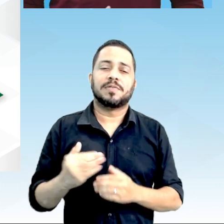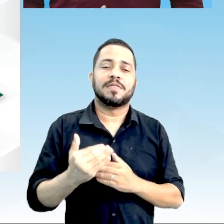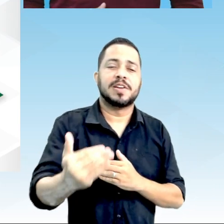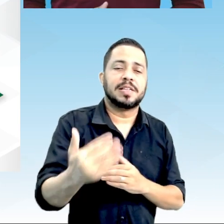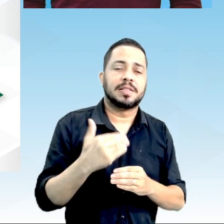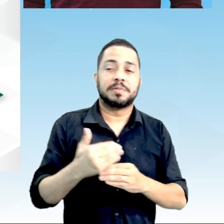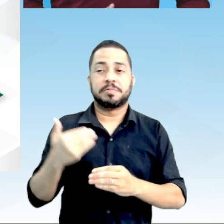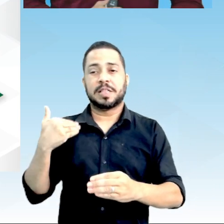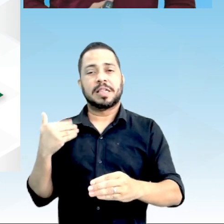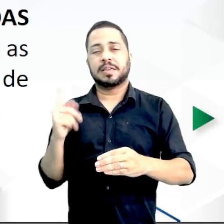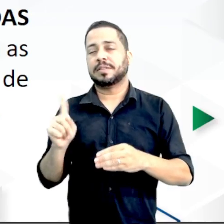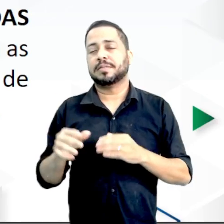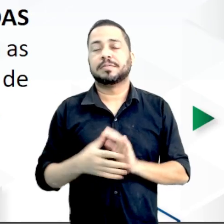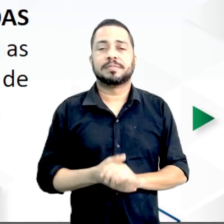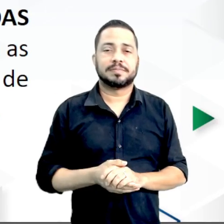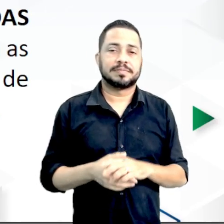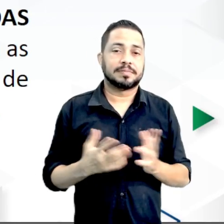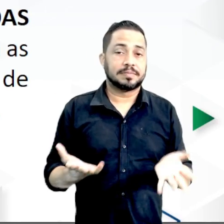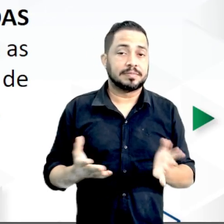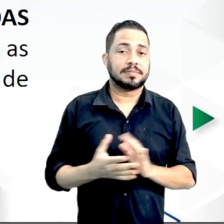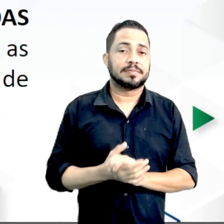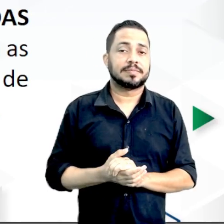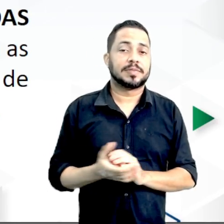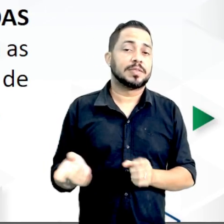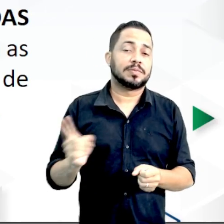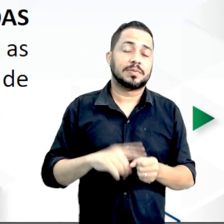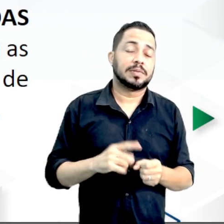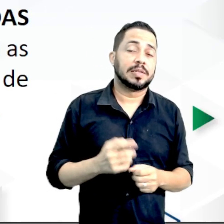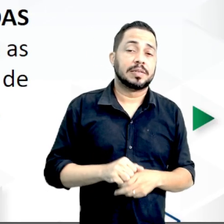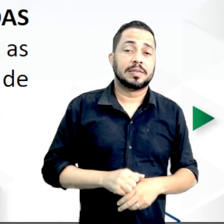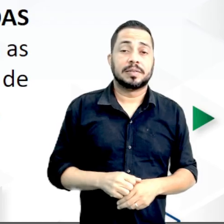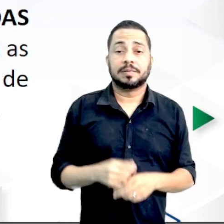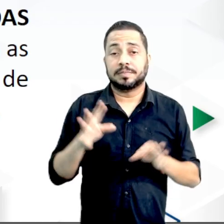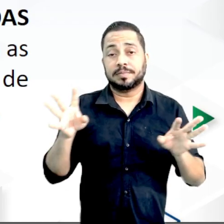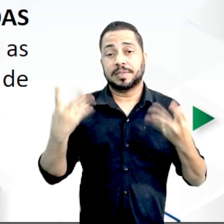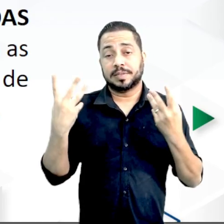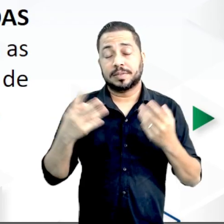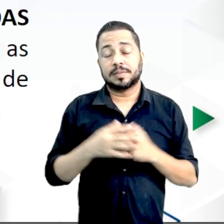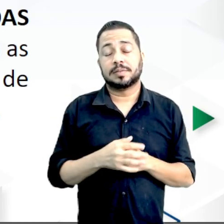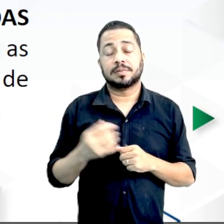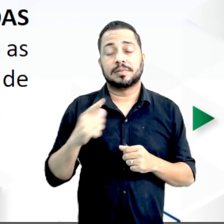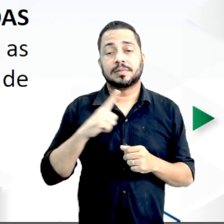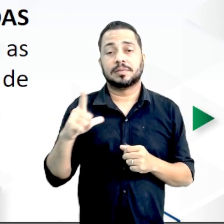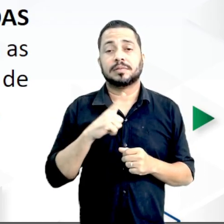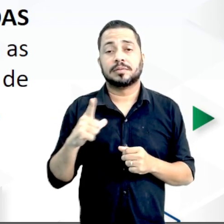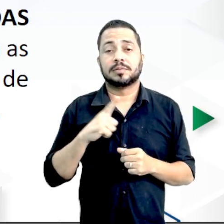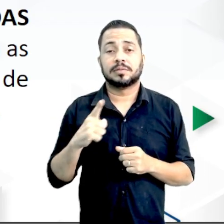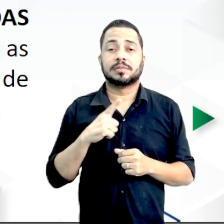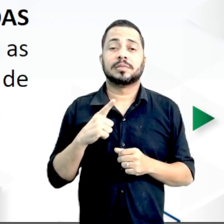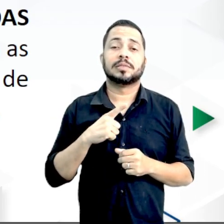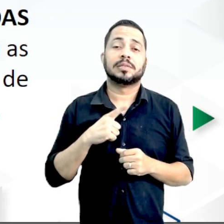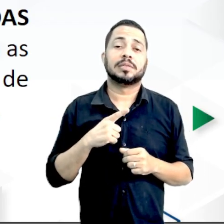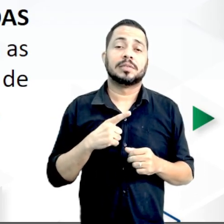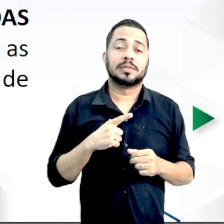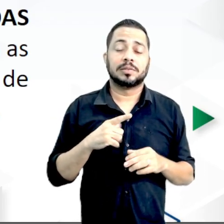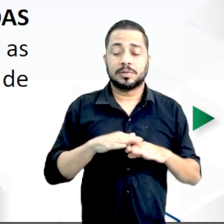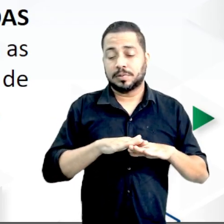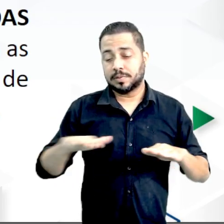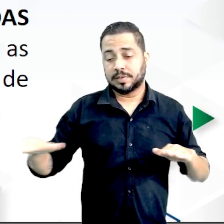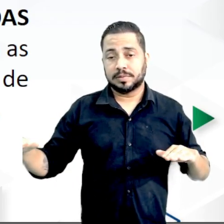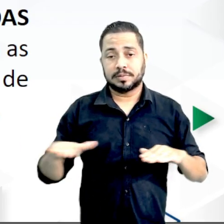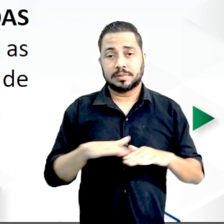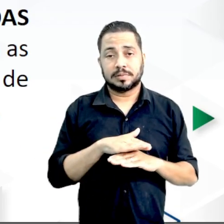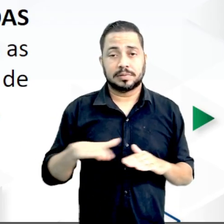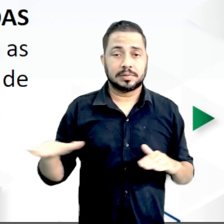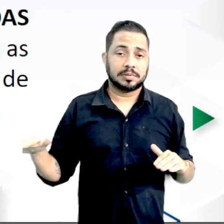muito atrás, tá? Beleza? Agora, vamos voltar lá. Ó, presta atenção. Eu tenho na linha horizontal